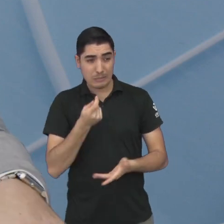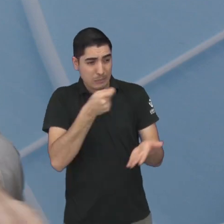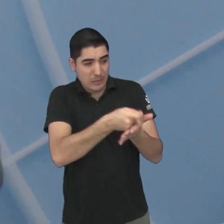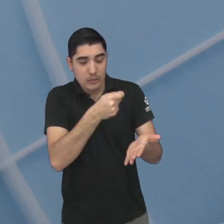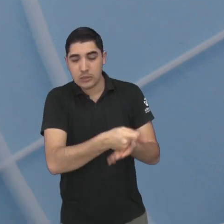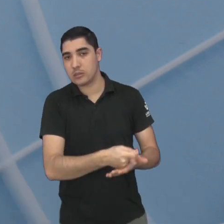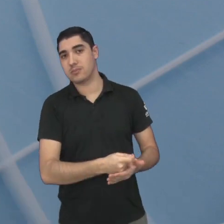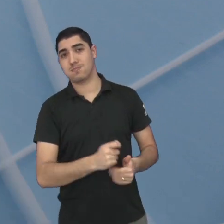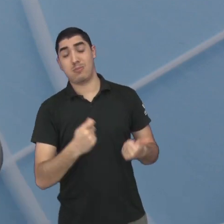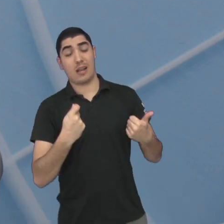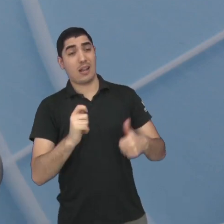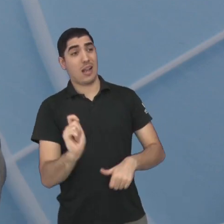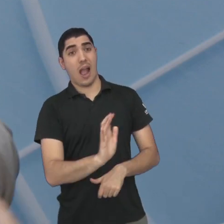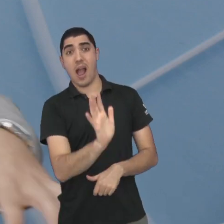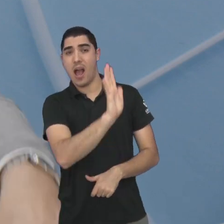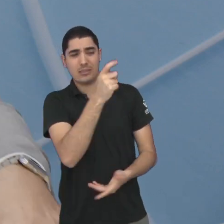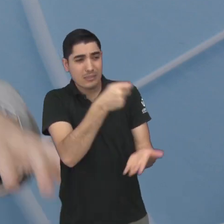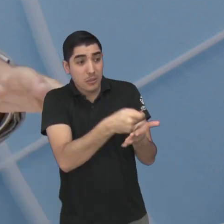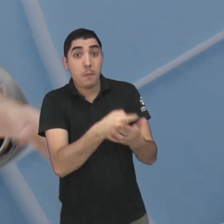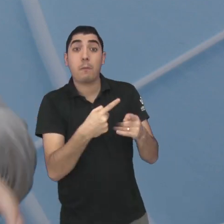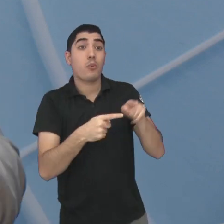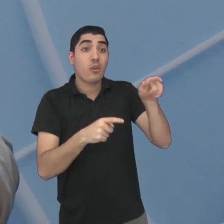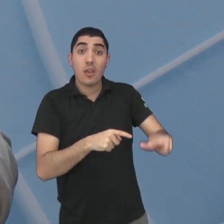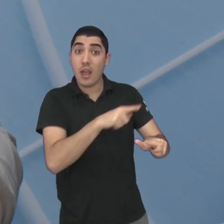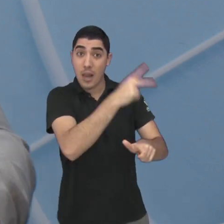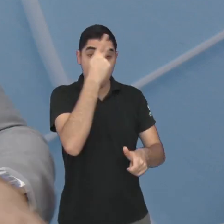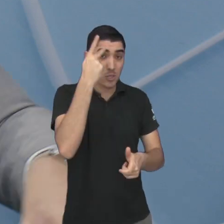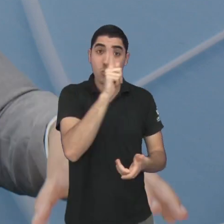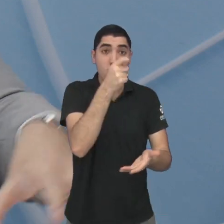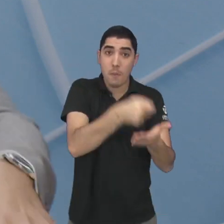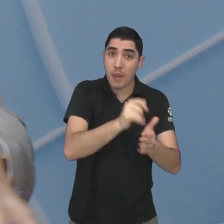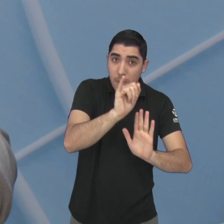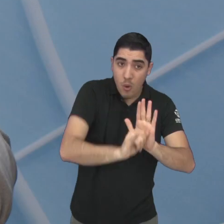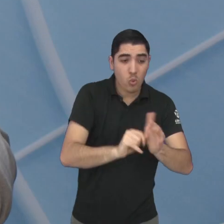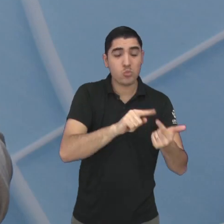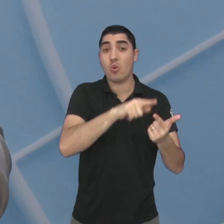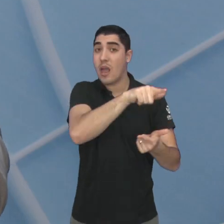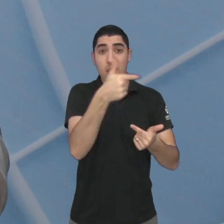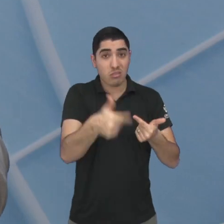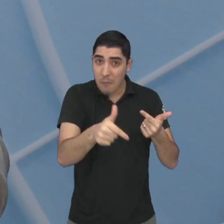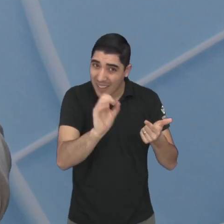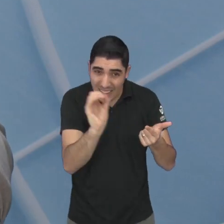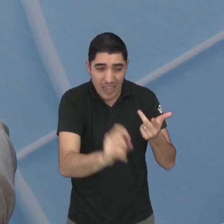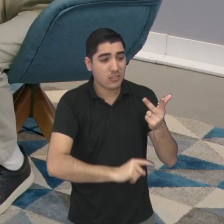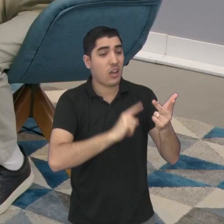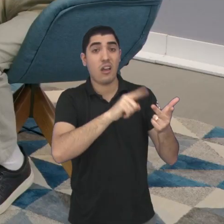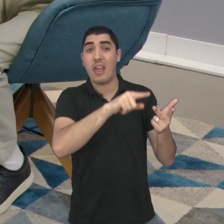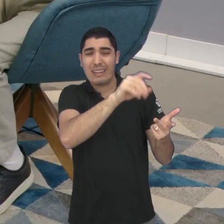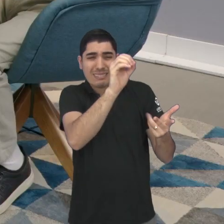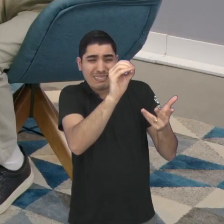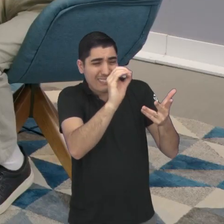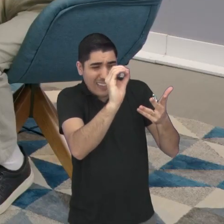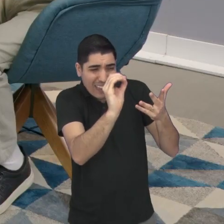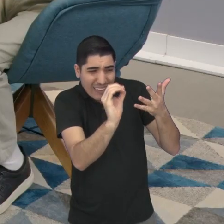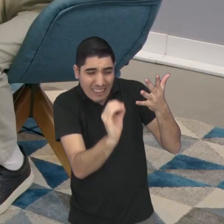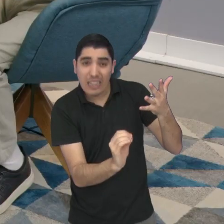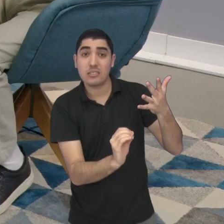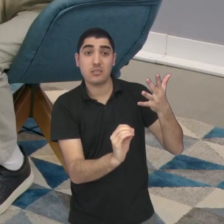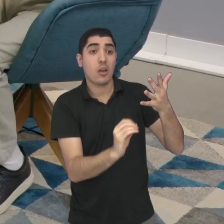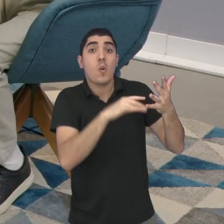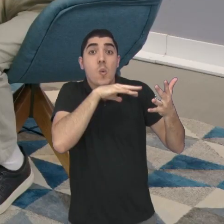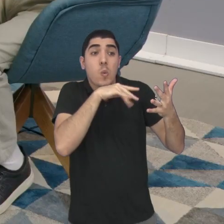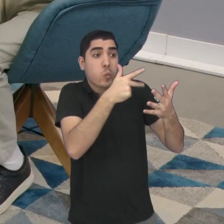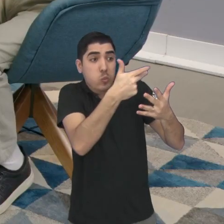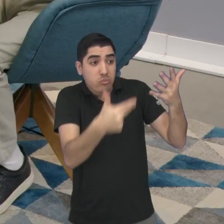não estuda, que não trabalha, que não produz, que não contribui, que não paga imposto, que não produz riquezas para o país. Então, né, já que